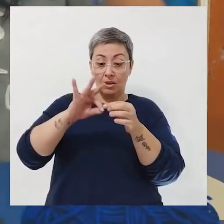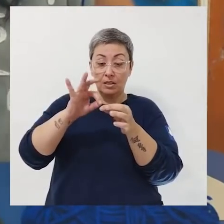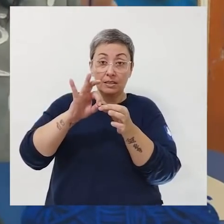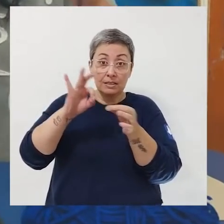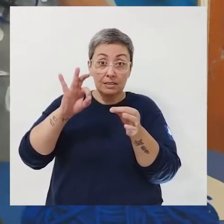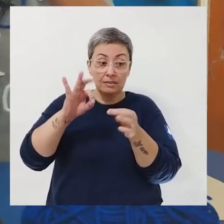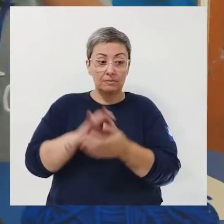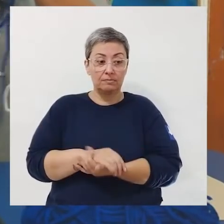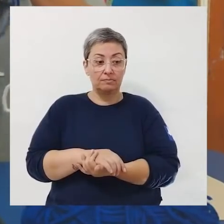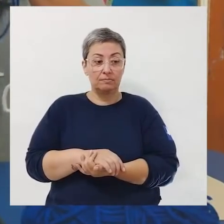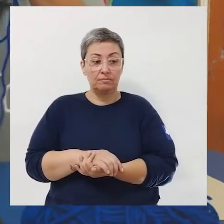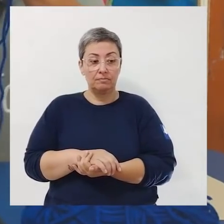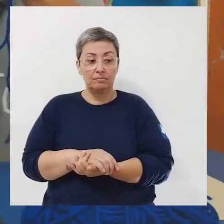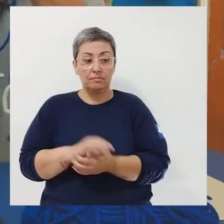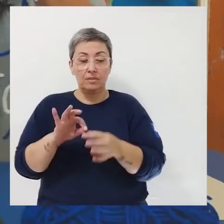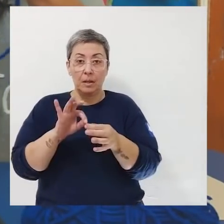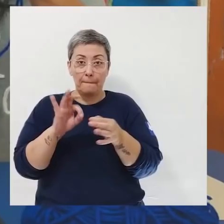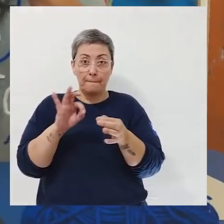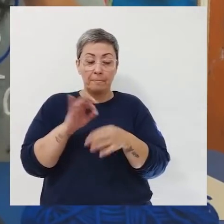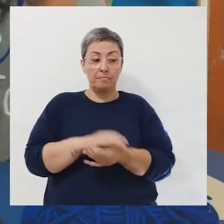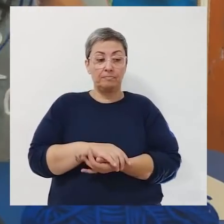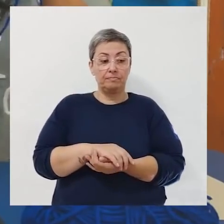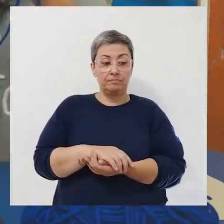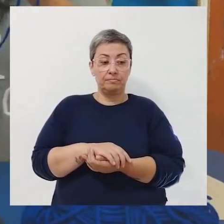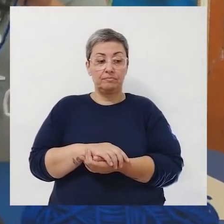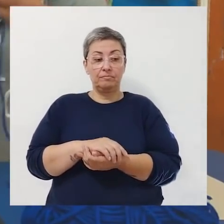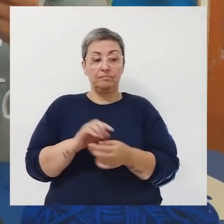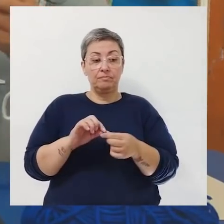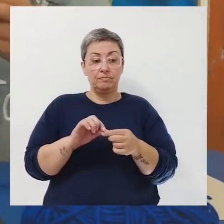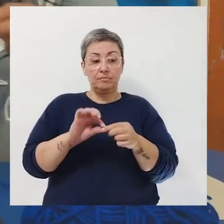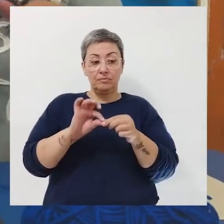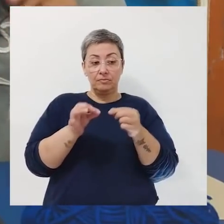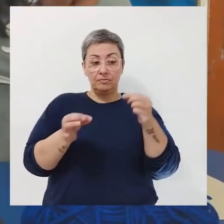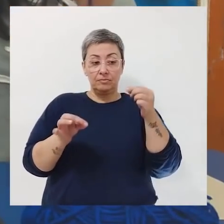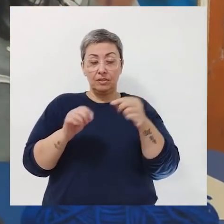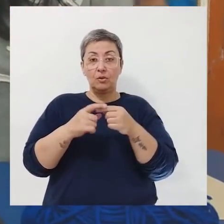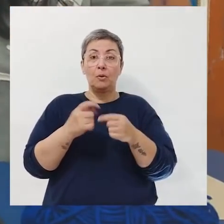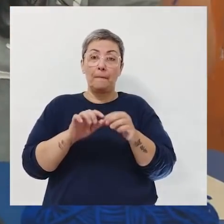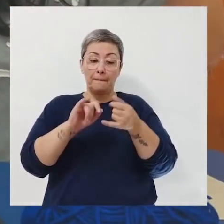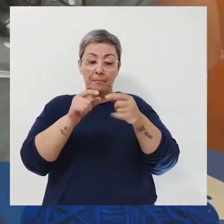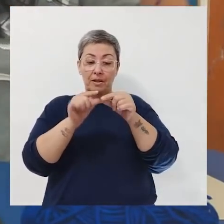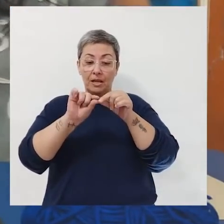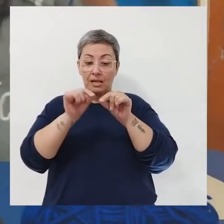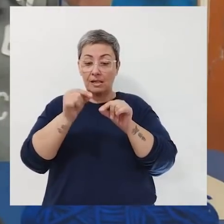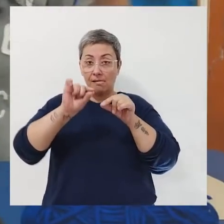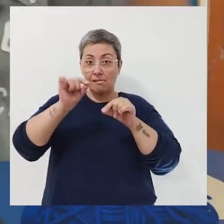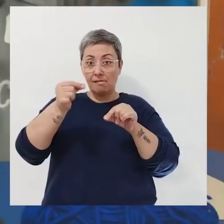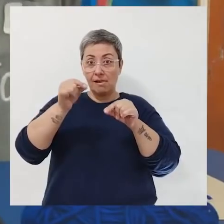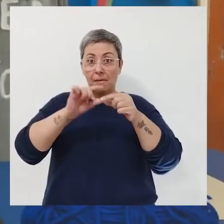um nozinho aqui na pontinha para segurar a lã. Aí a gente abriu o clipe para ficar com